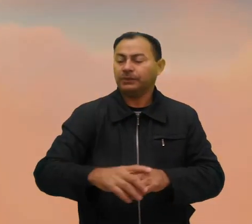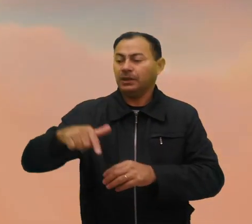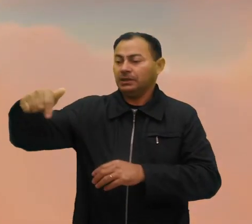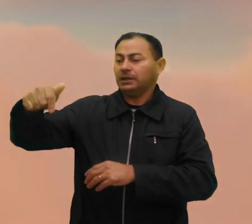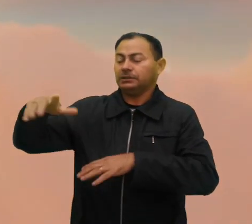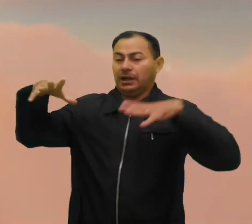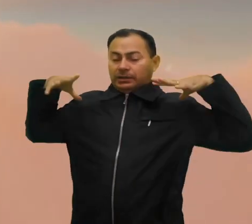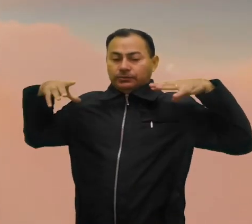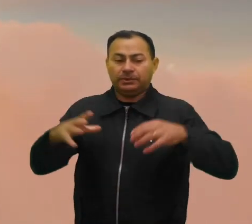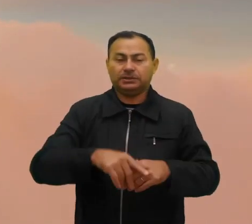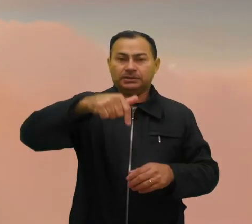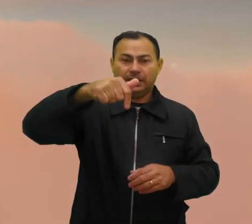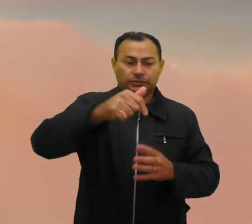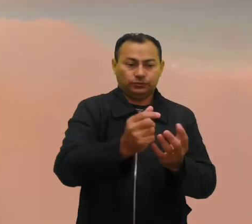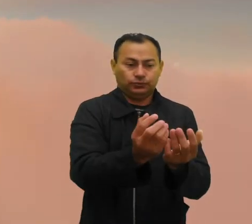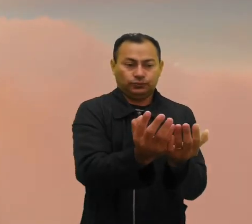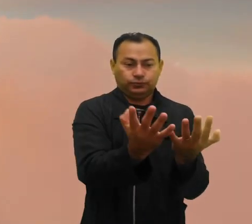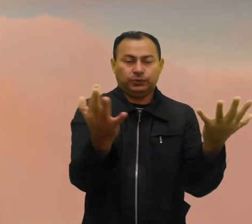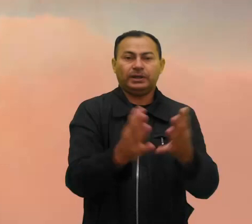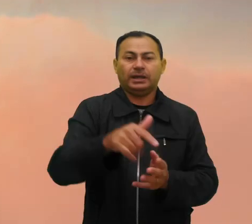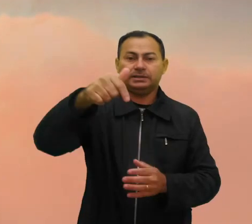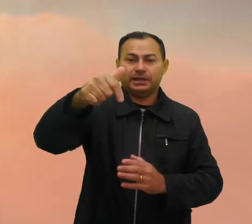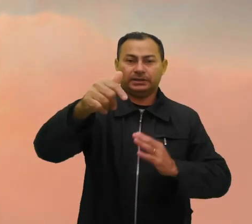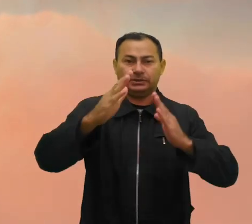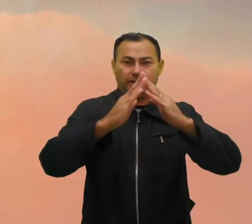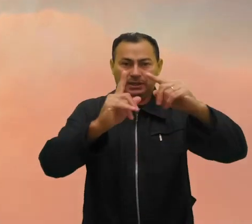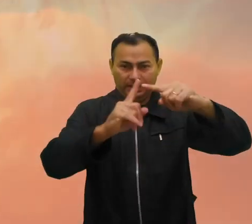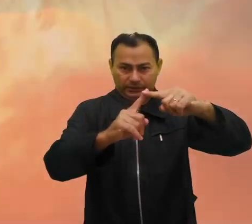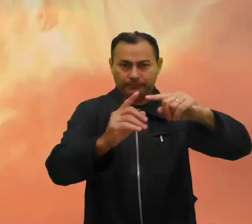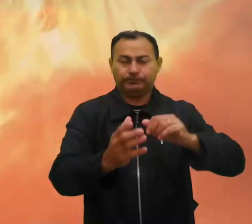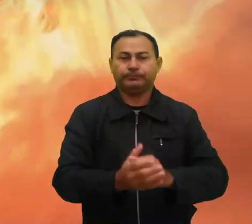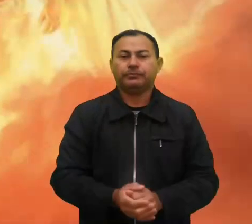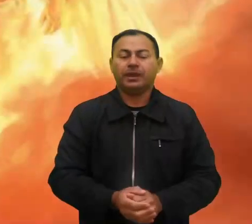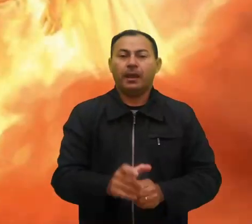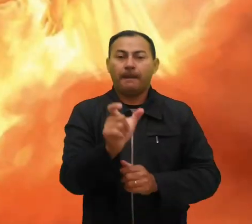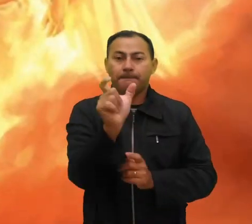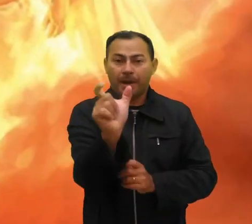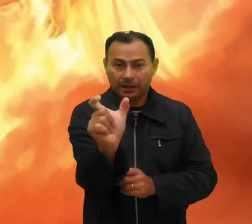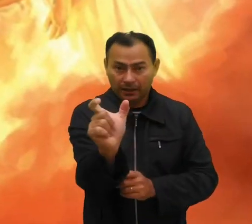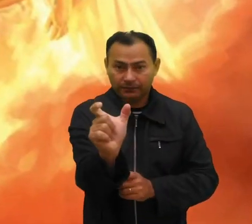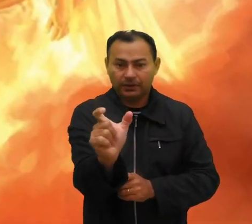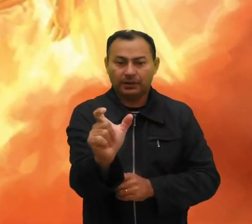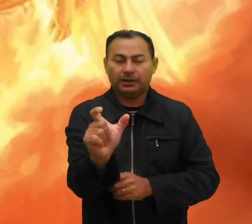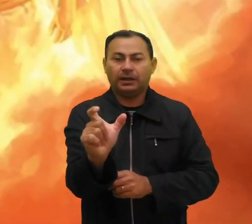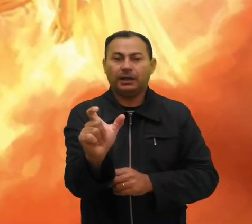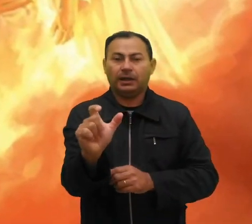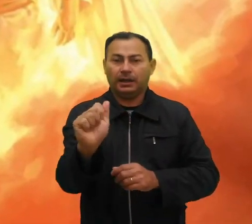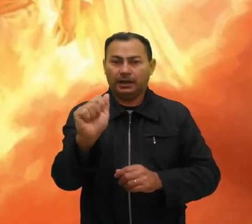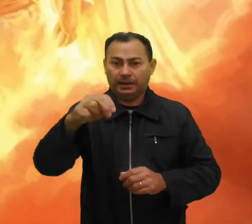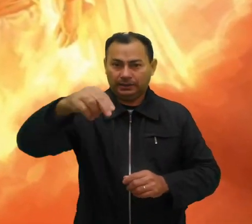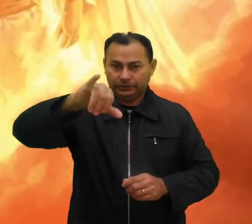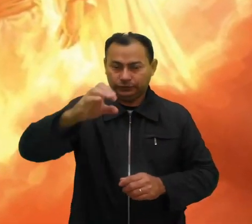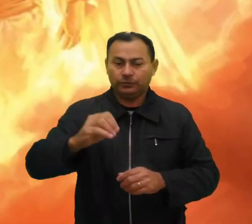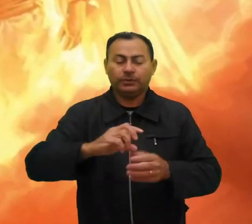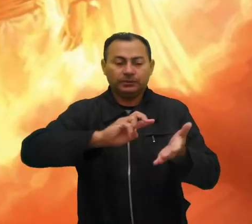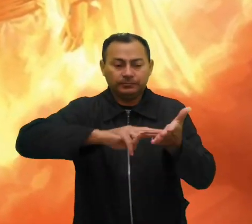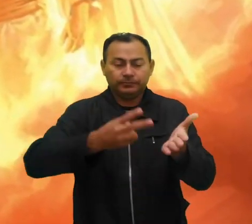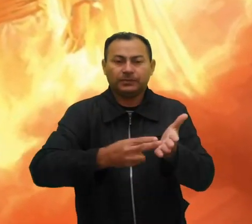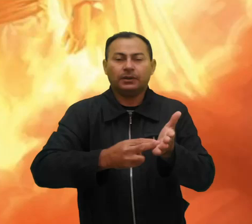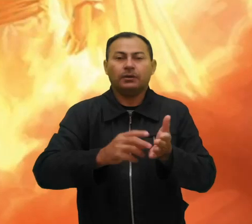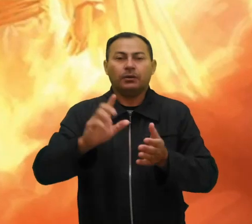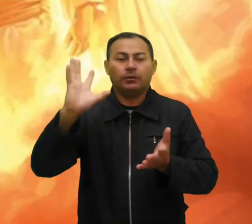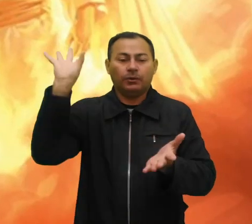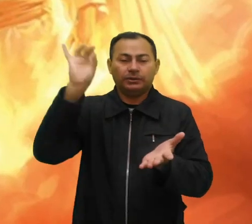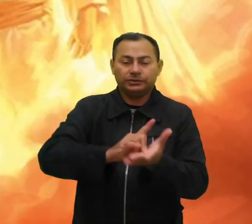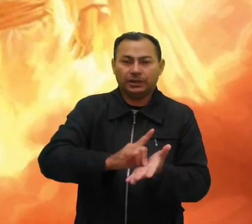os 7 candelabros são as 7 igrejas. A palavra anjos poderia ser traduzida do original